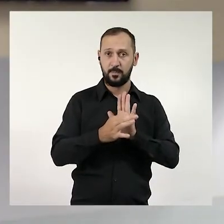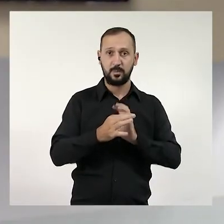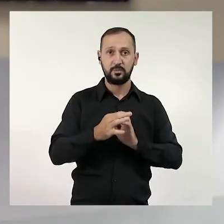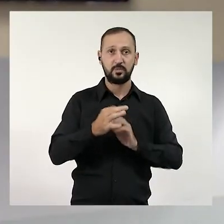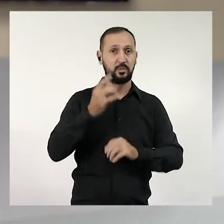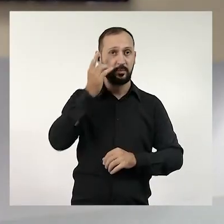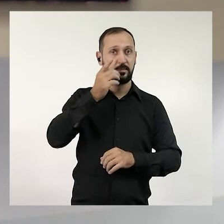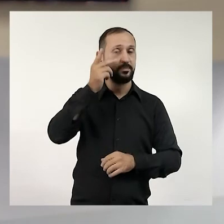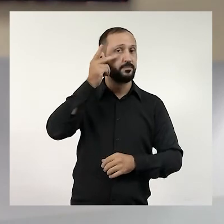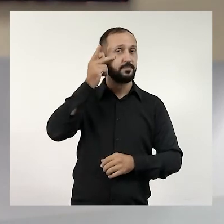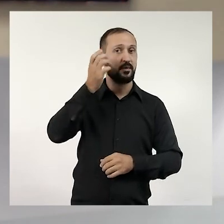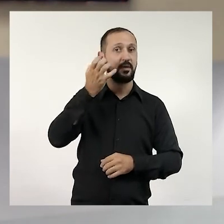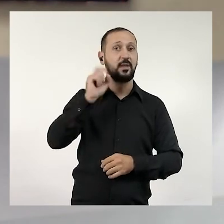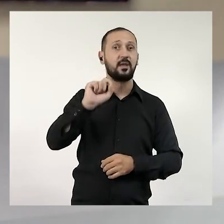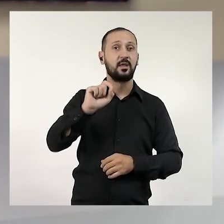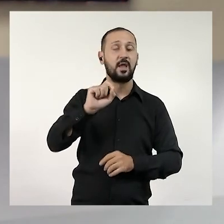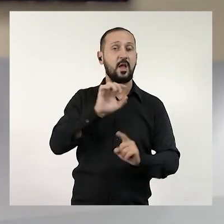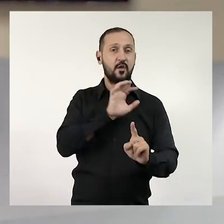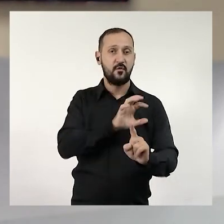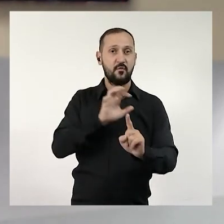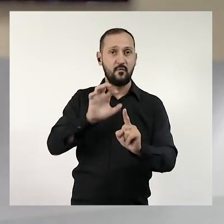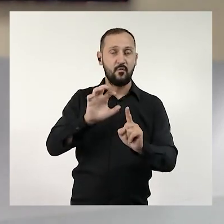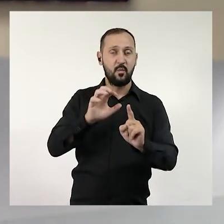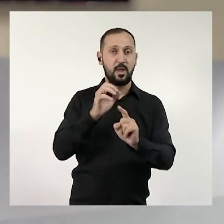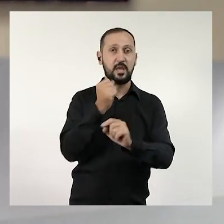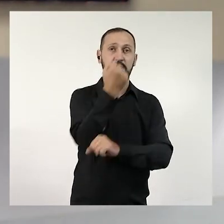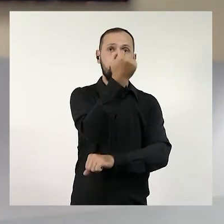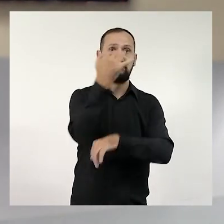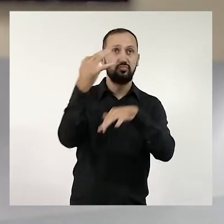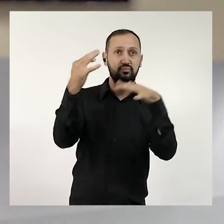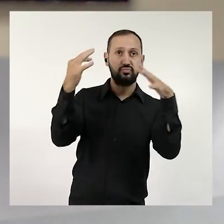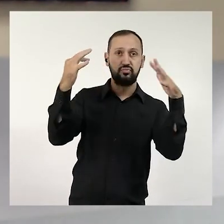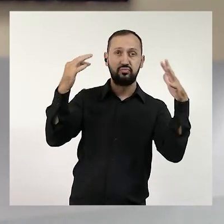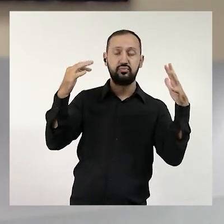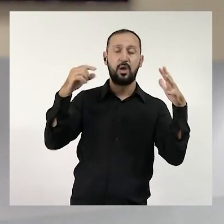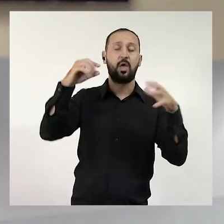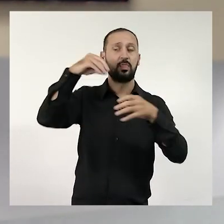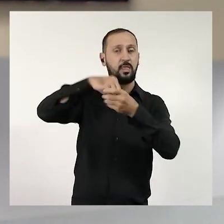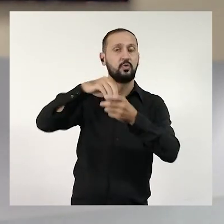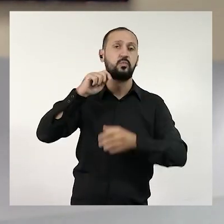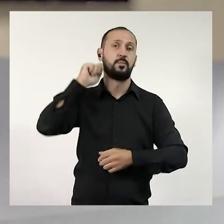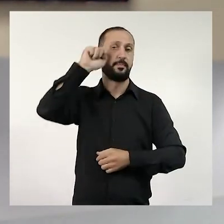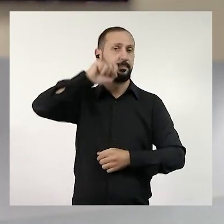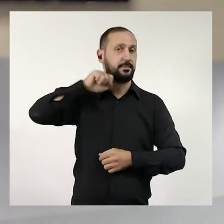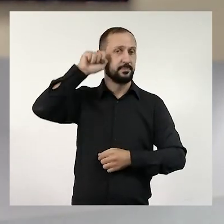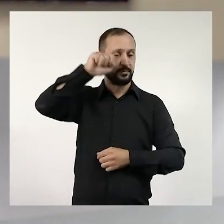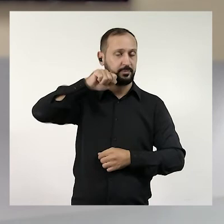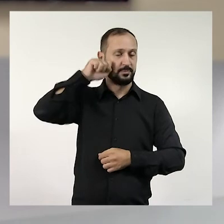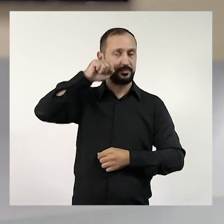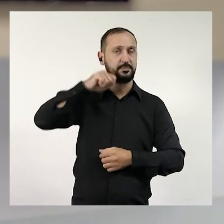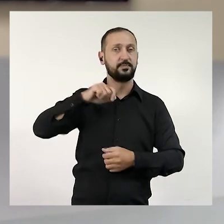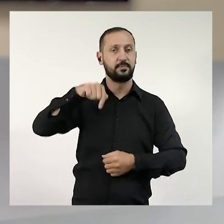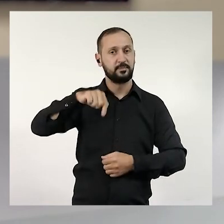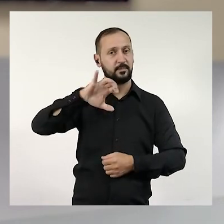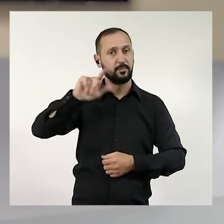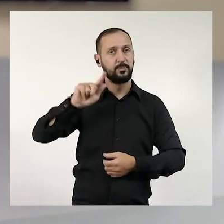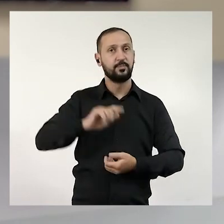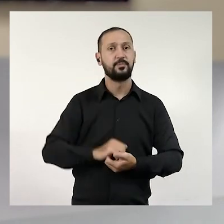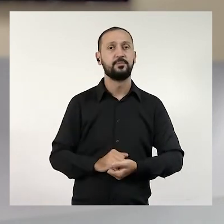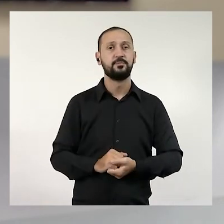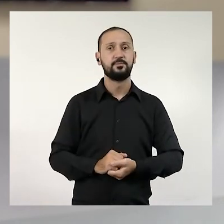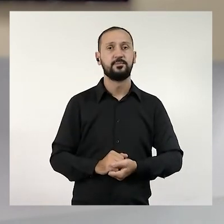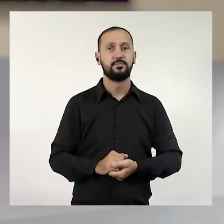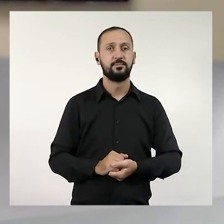Proposta do deputado Pedro Kemp quer limitar intervenções urbanísticas pelo Poder Executivo no Parque dos Poderes, em